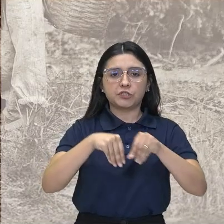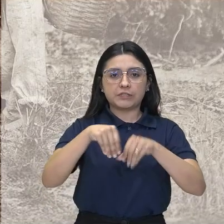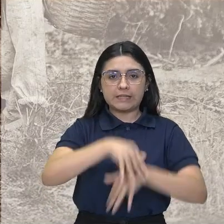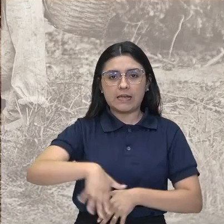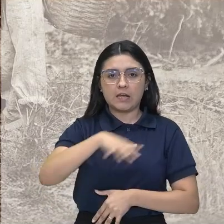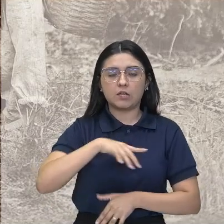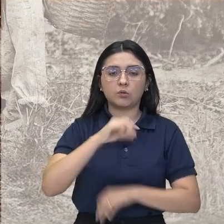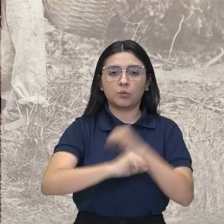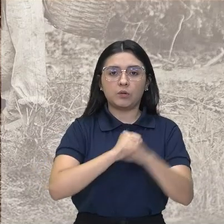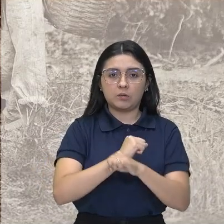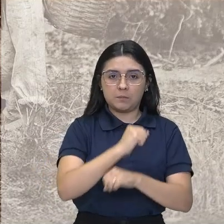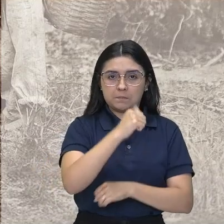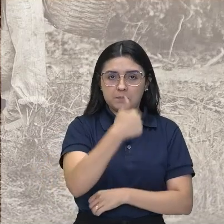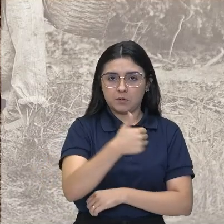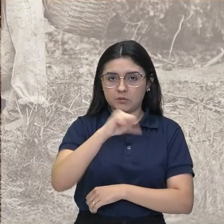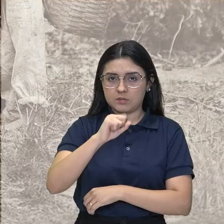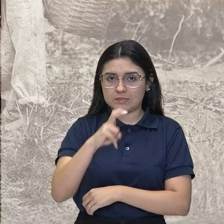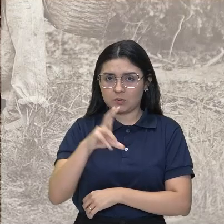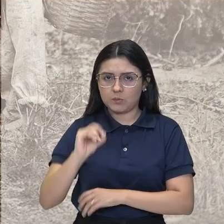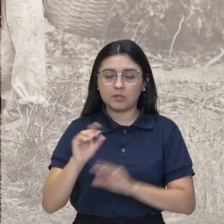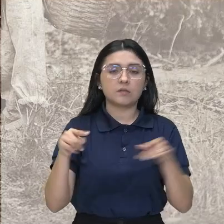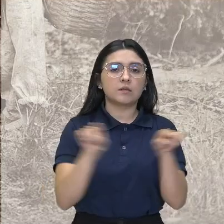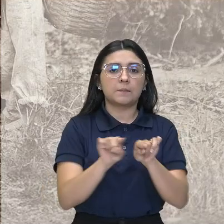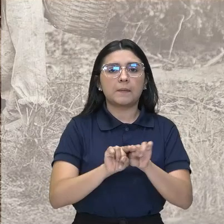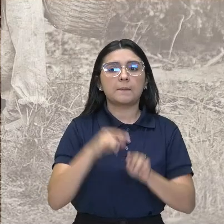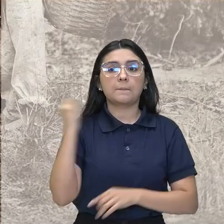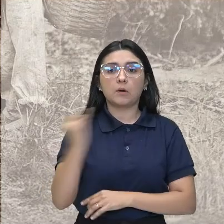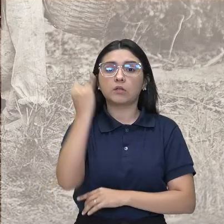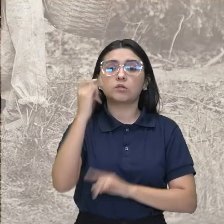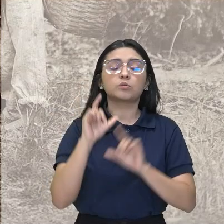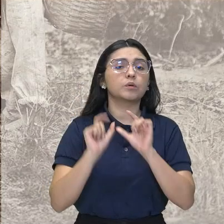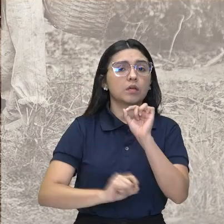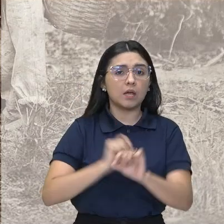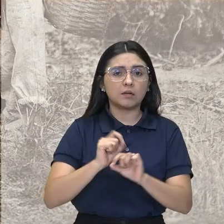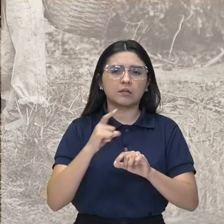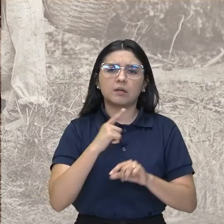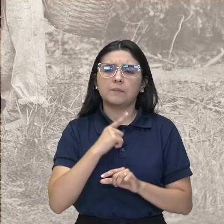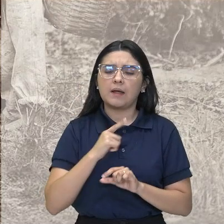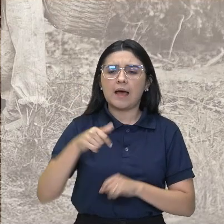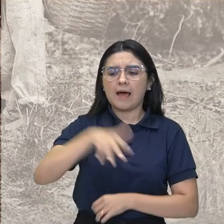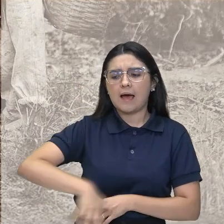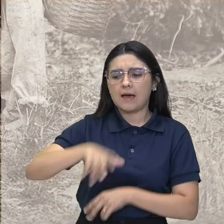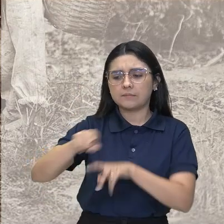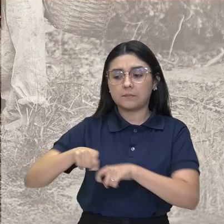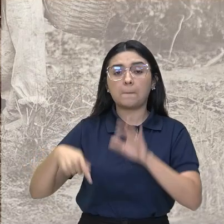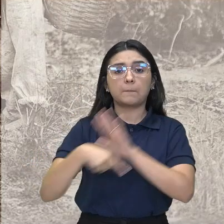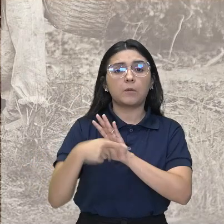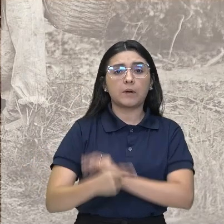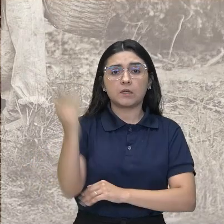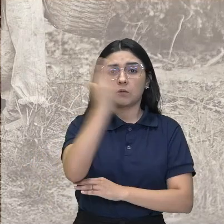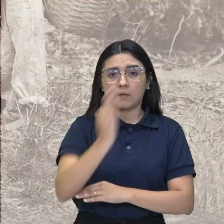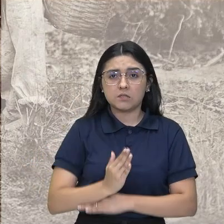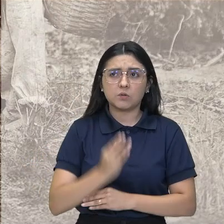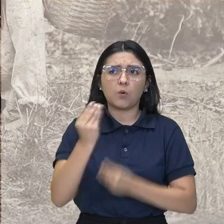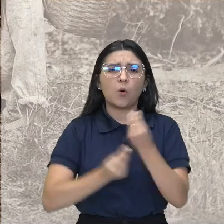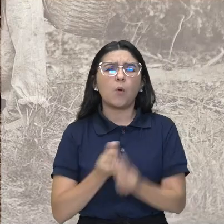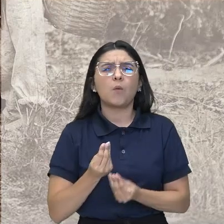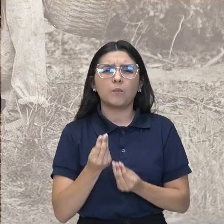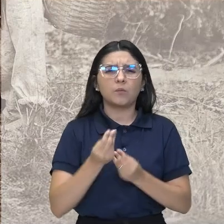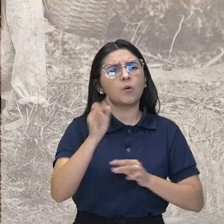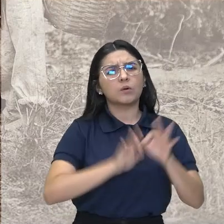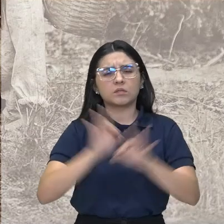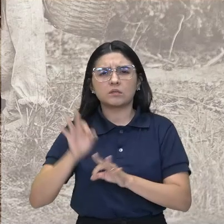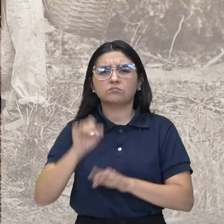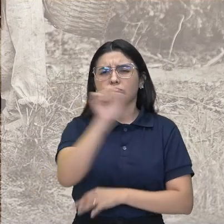1850 e como ela é importante para, basicamente, colocar a questão agrária do país, nosso Brasil, em um